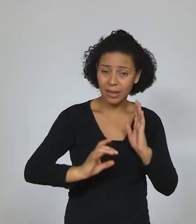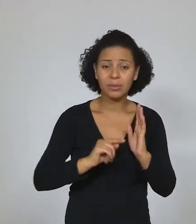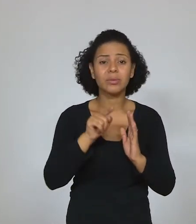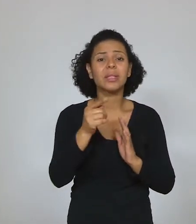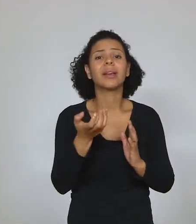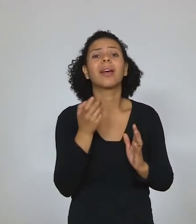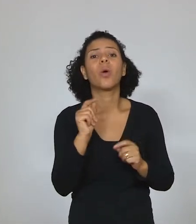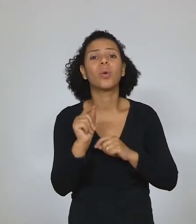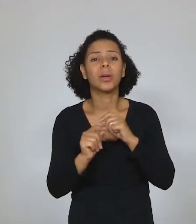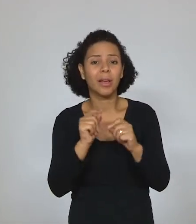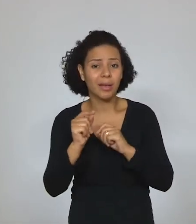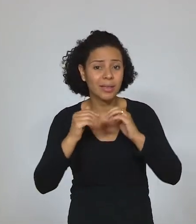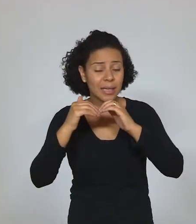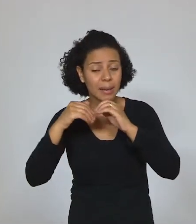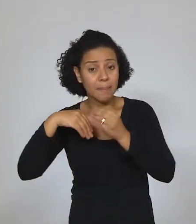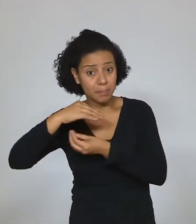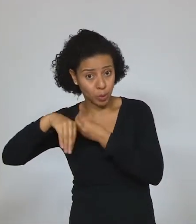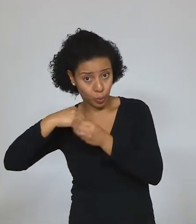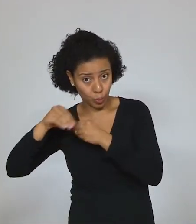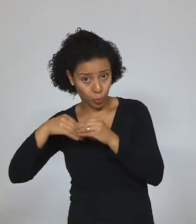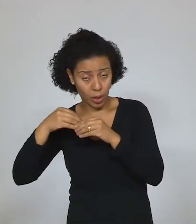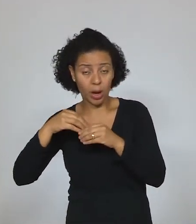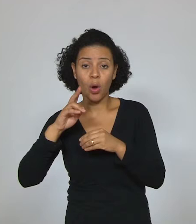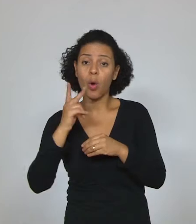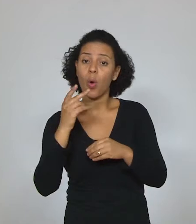homogênea ou heterogênea?